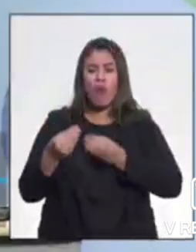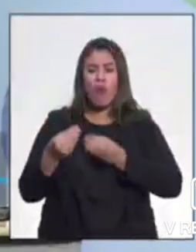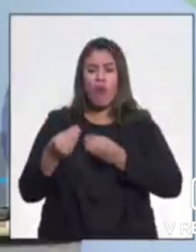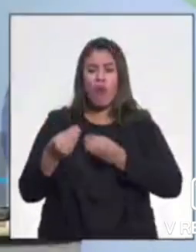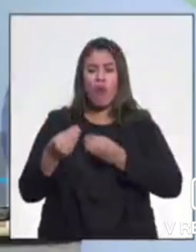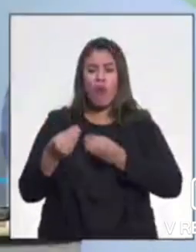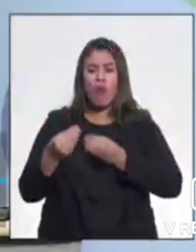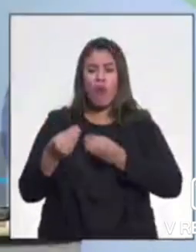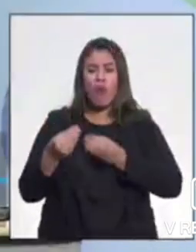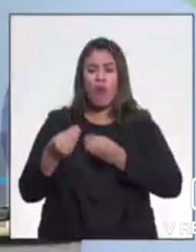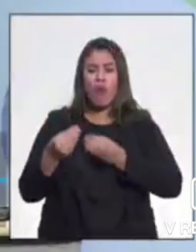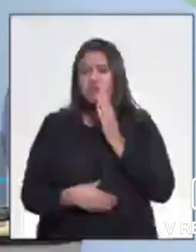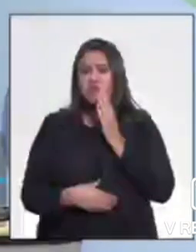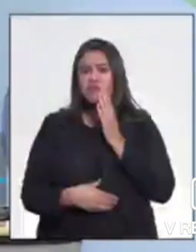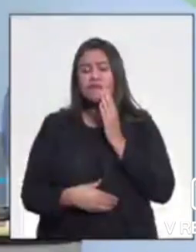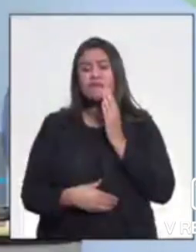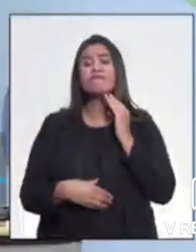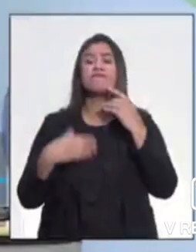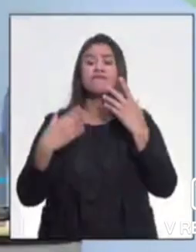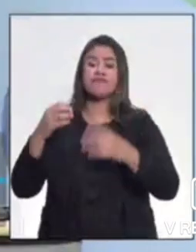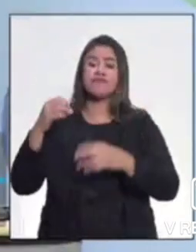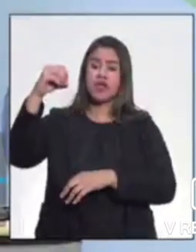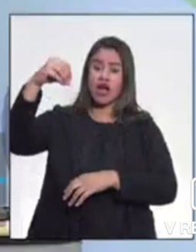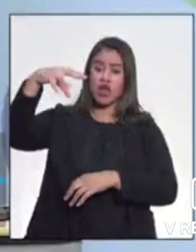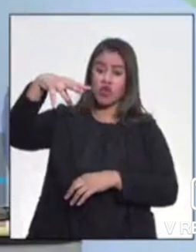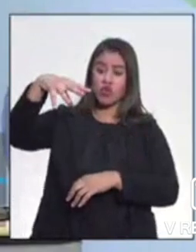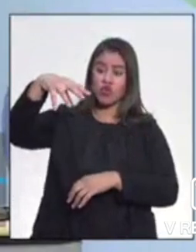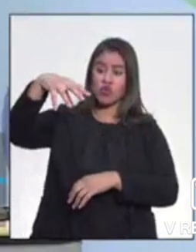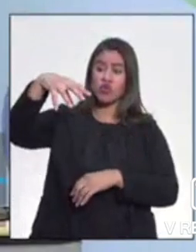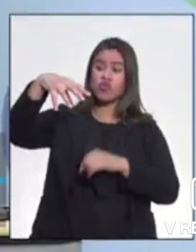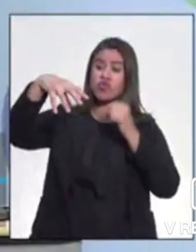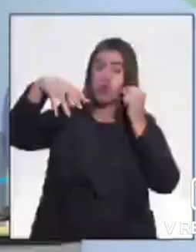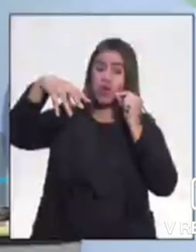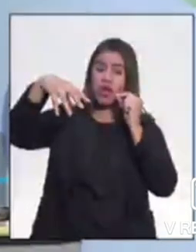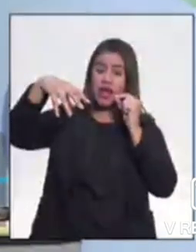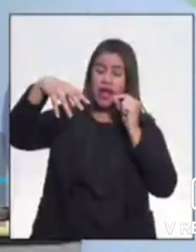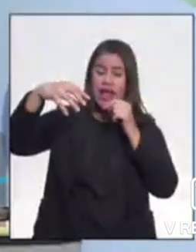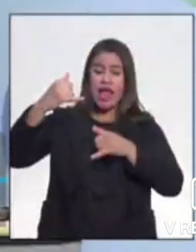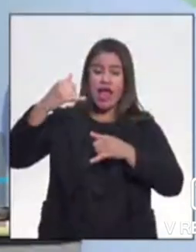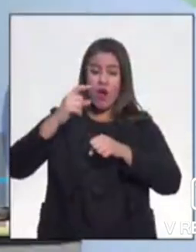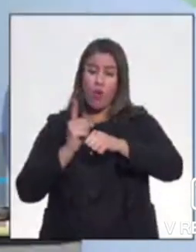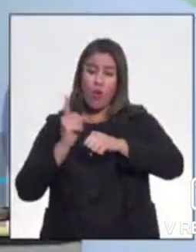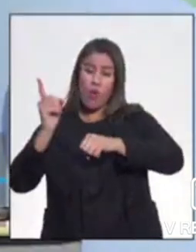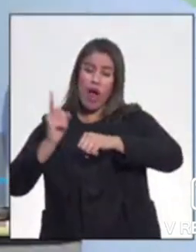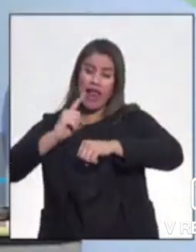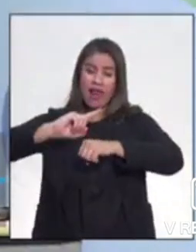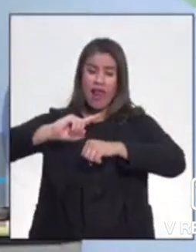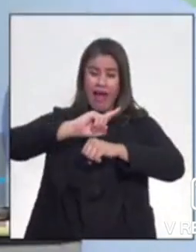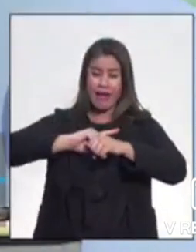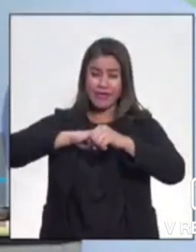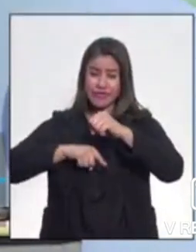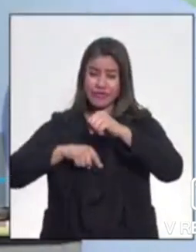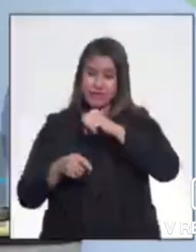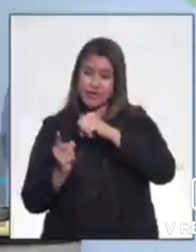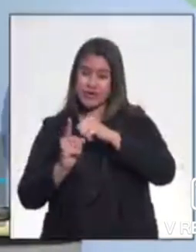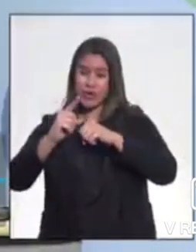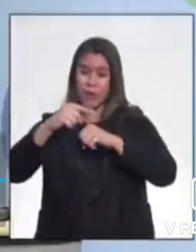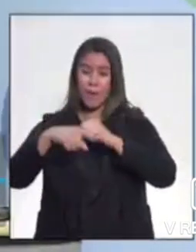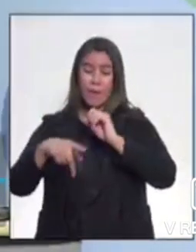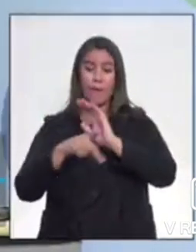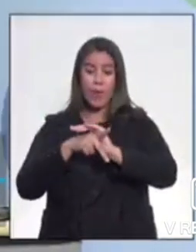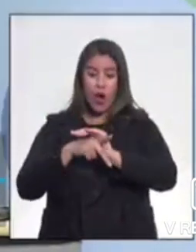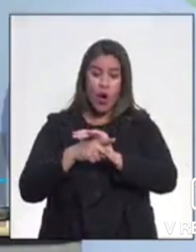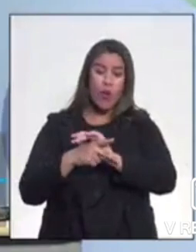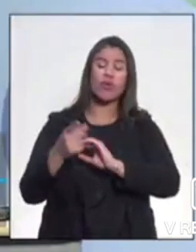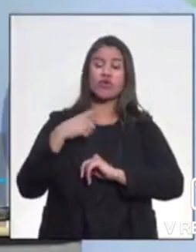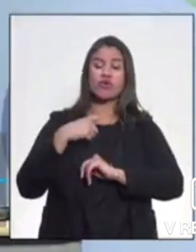luz é esse? Né? E essa luz, no caso, seria você observar essa excitação do elétron que vem a partir da descarga elétrica que você está